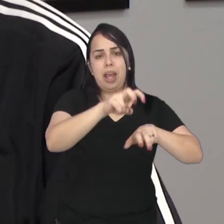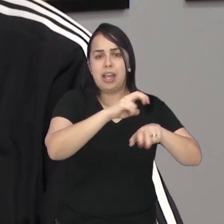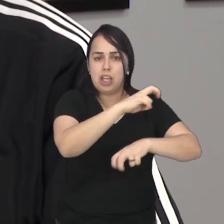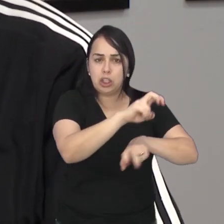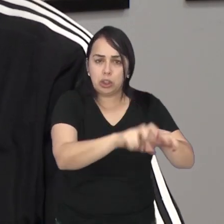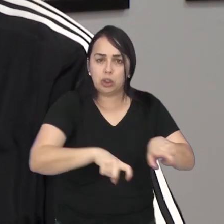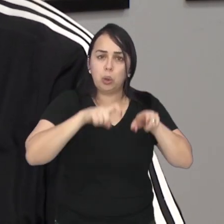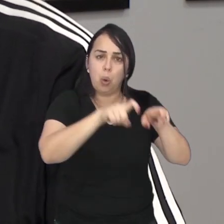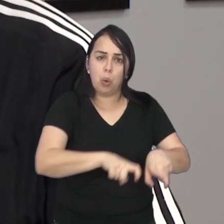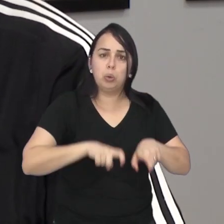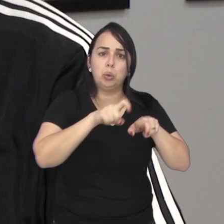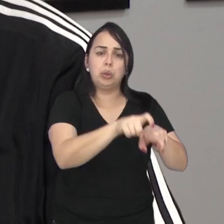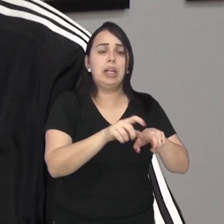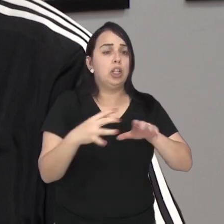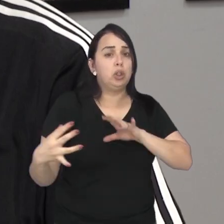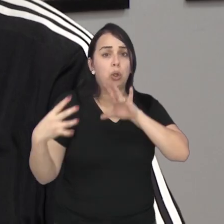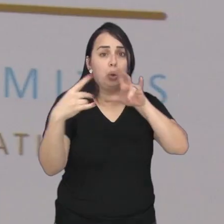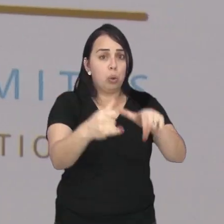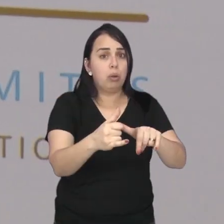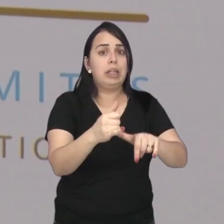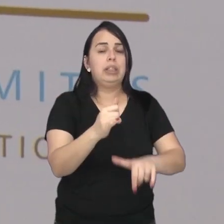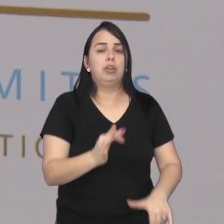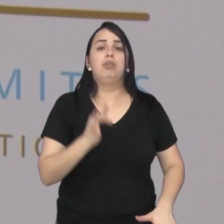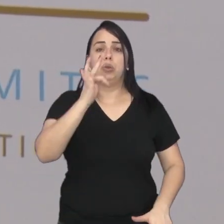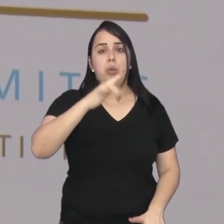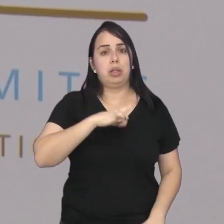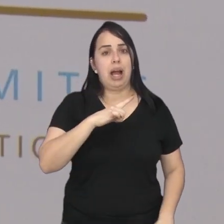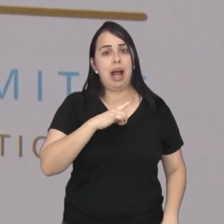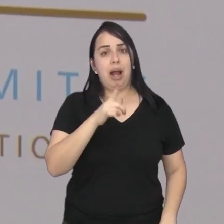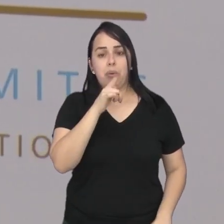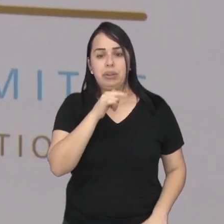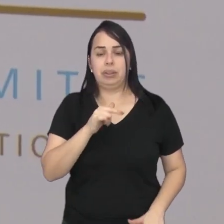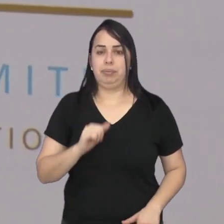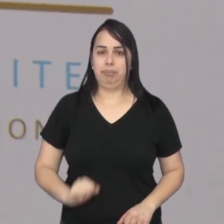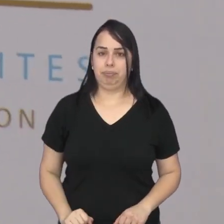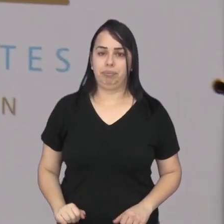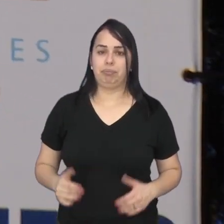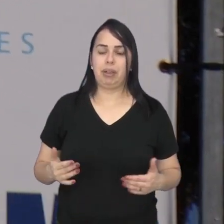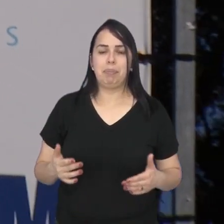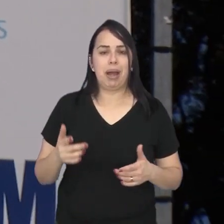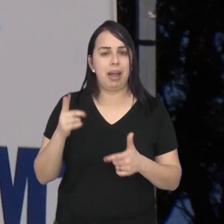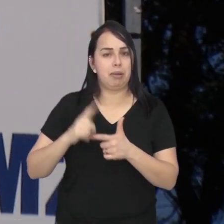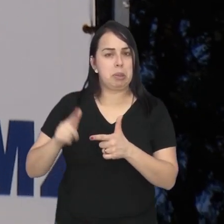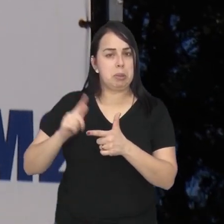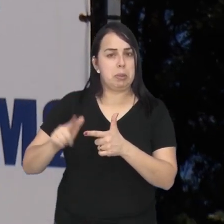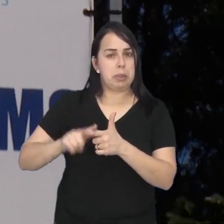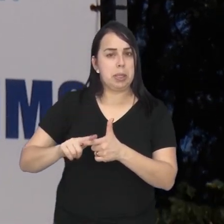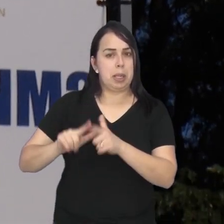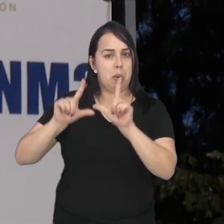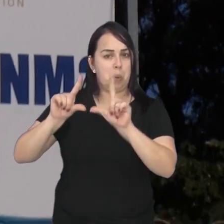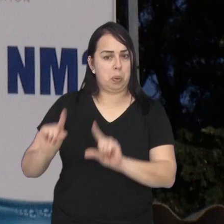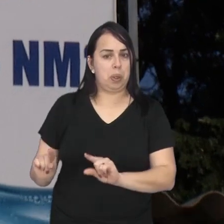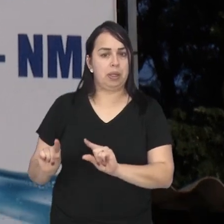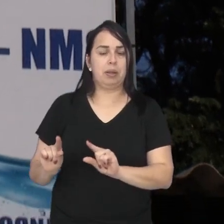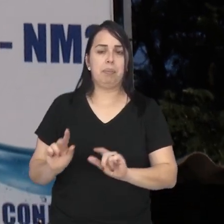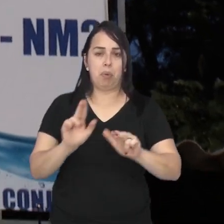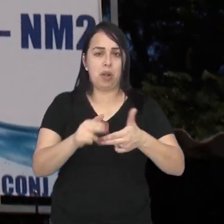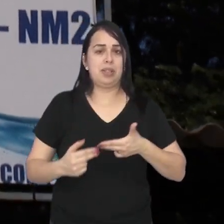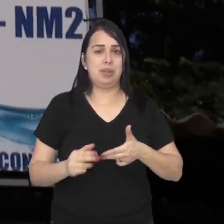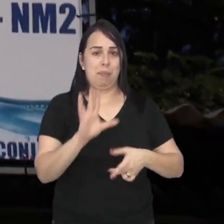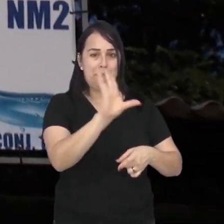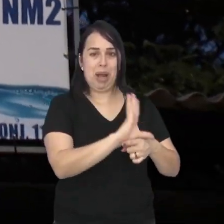que todos possam ter essa água garantida no futuro. Para tentar sanar esses problemas de distribuição de água, o